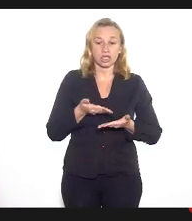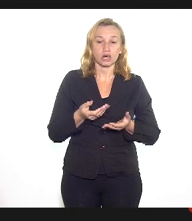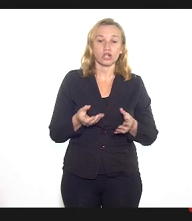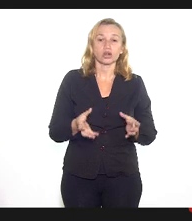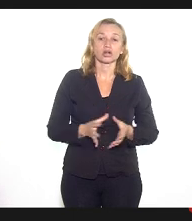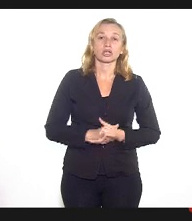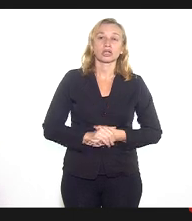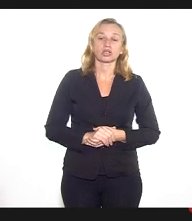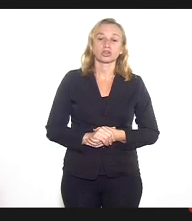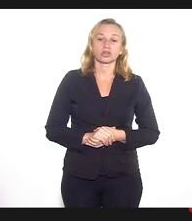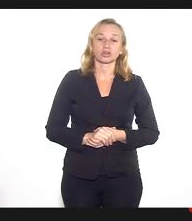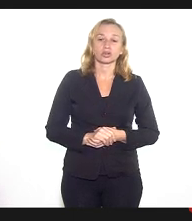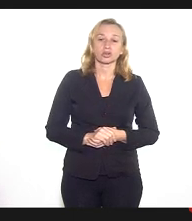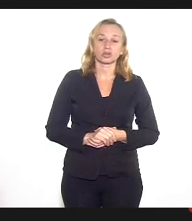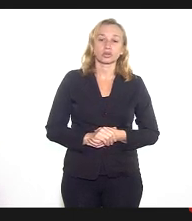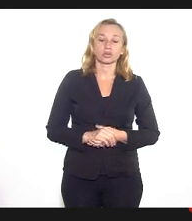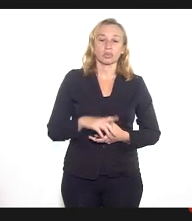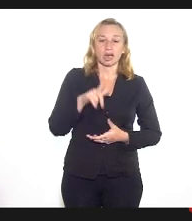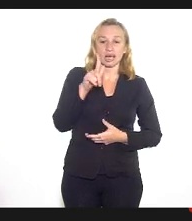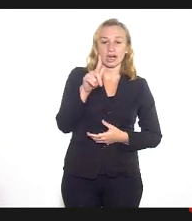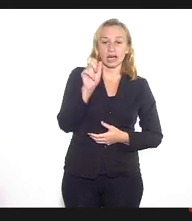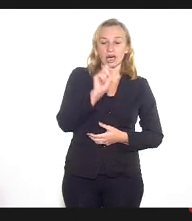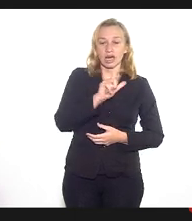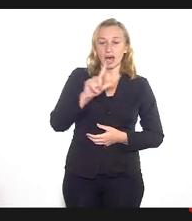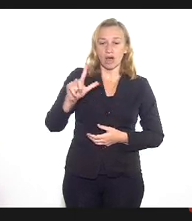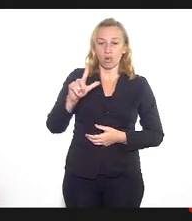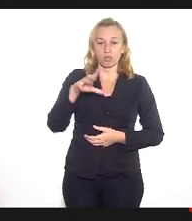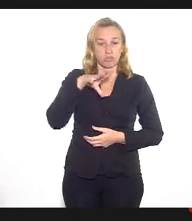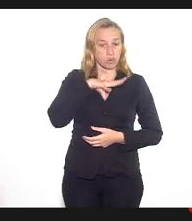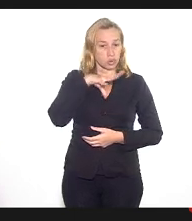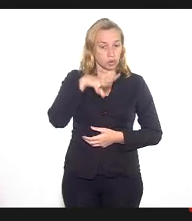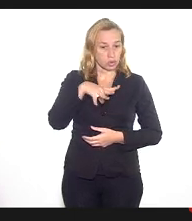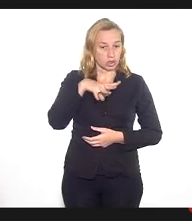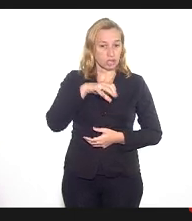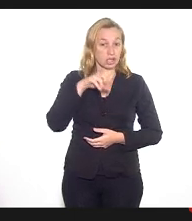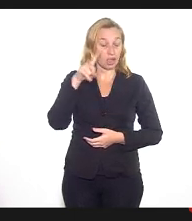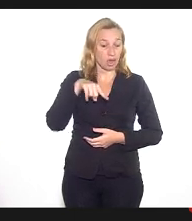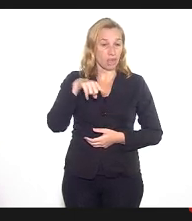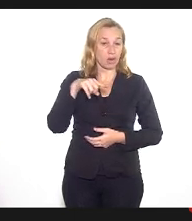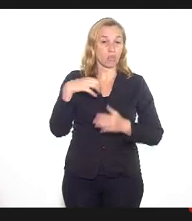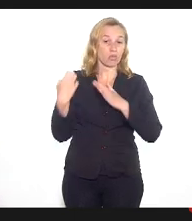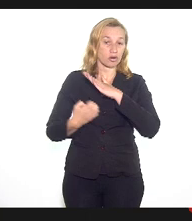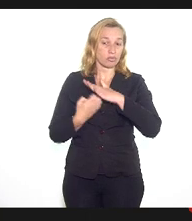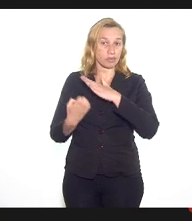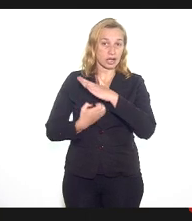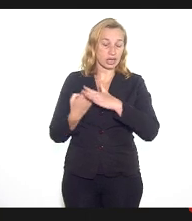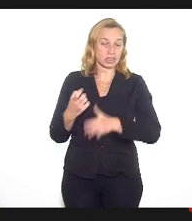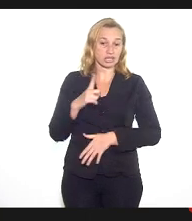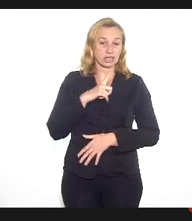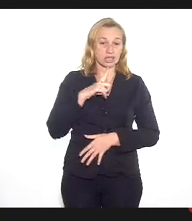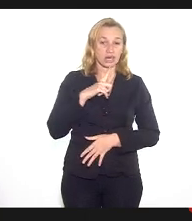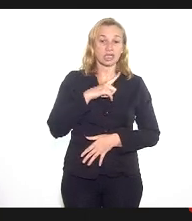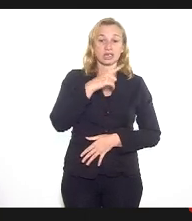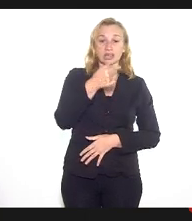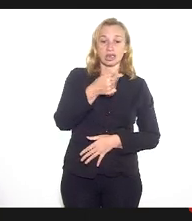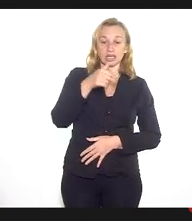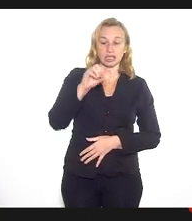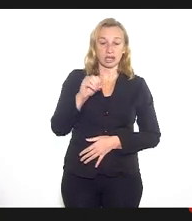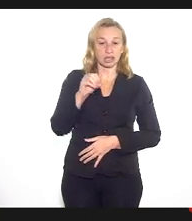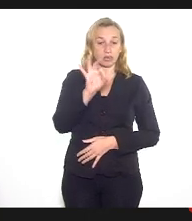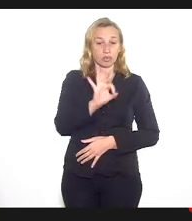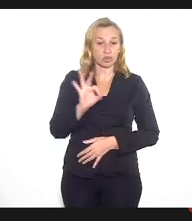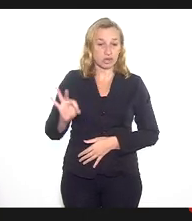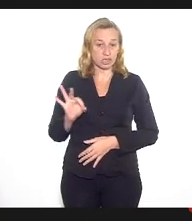composta, né, pela Galp portuguesa, né, que é uma empresa que detém 70%